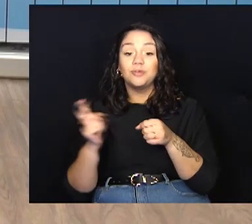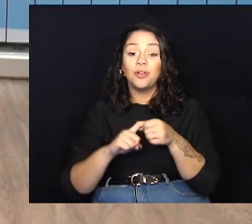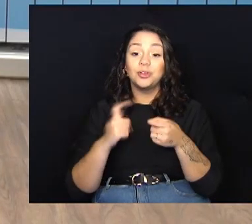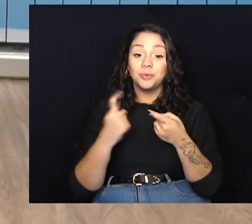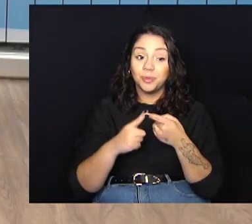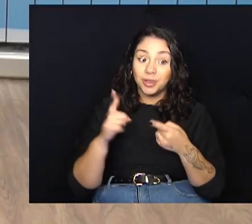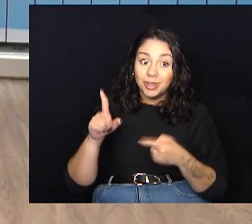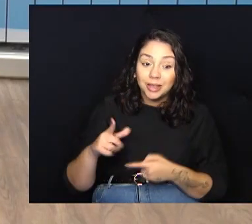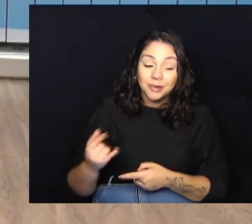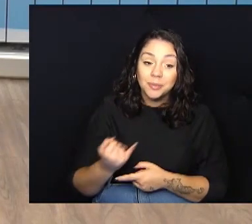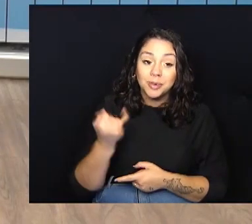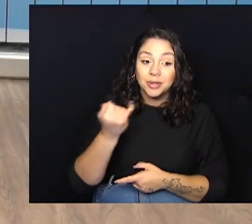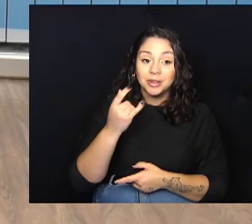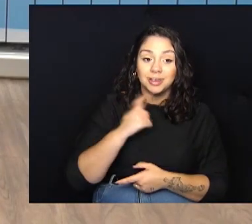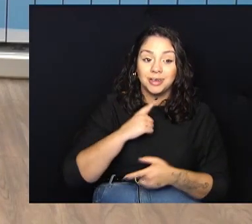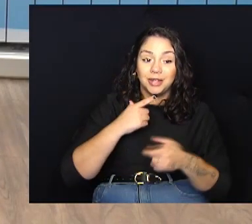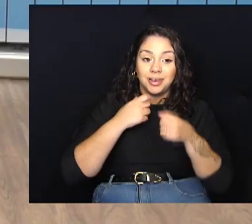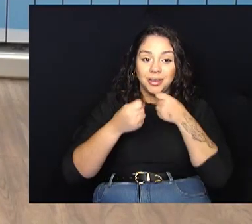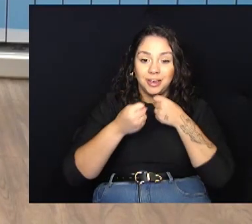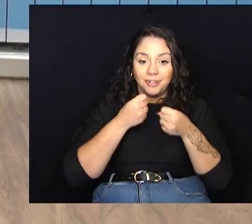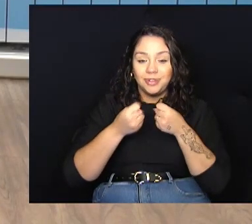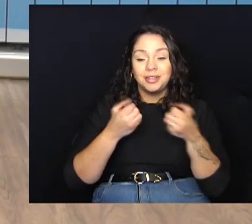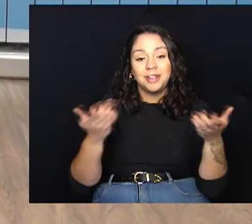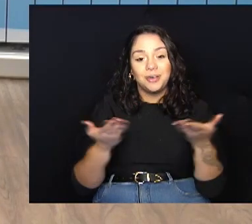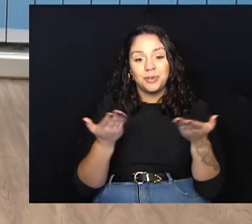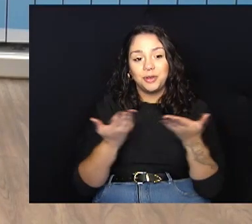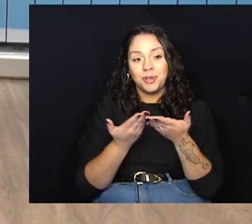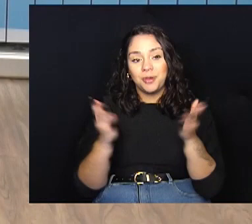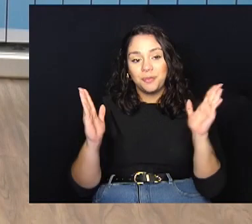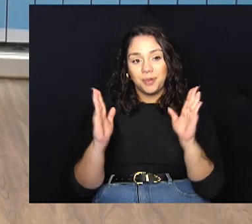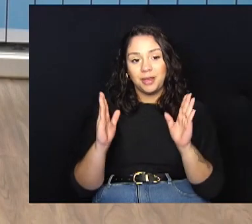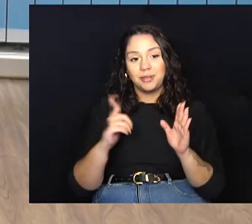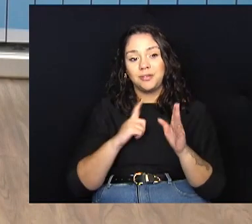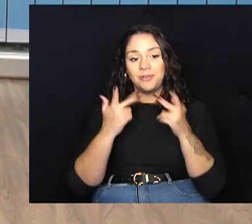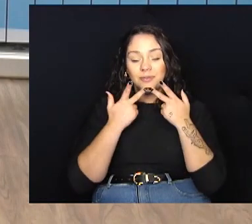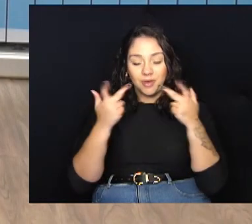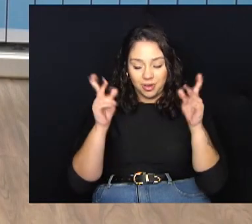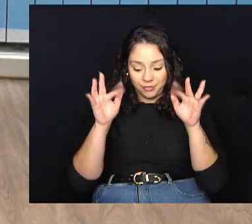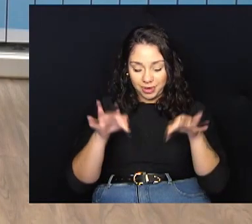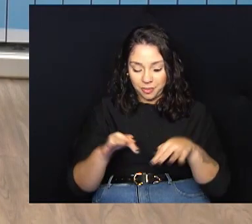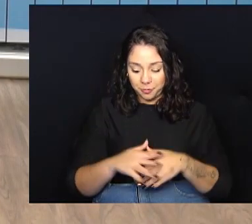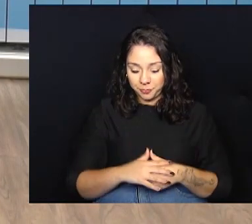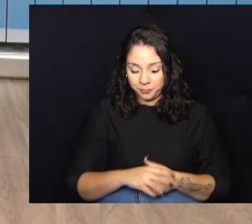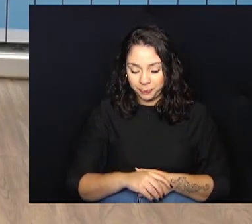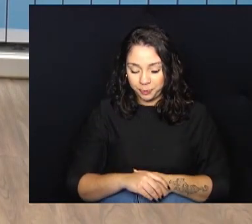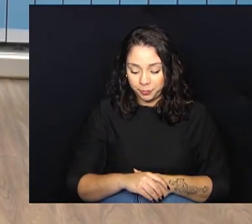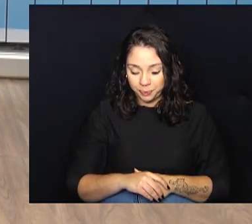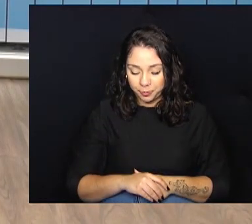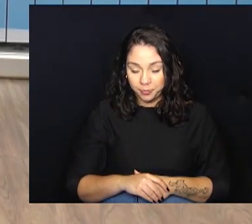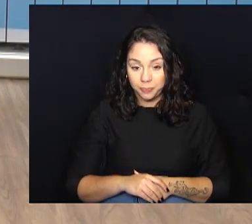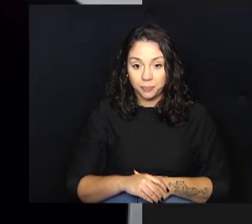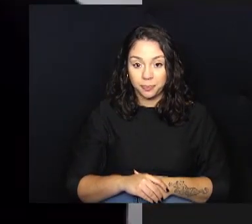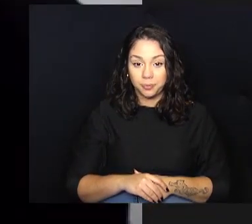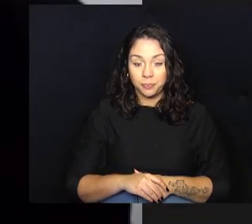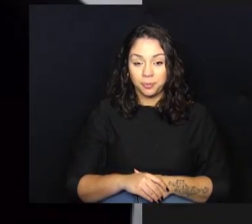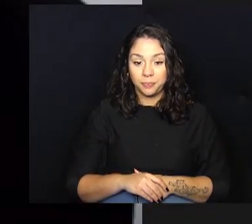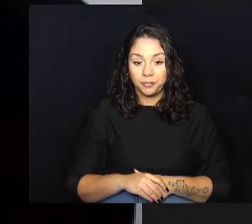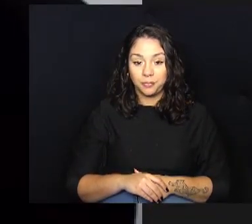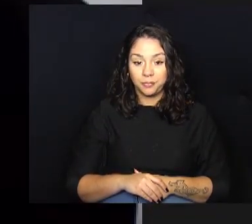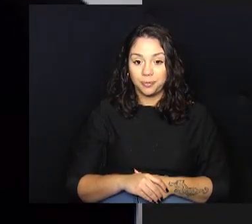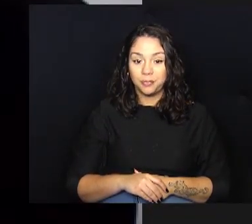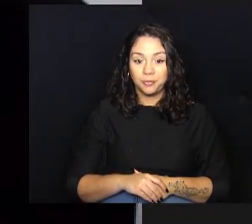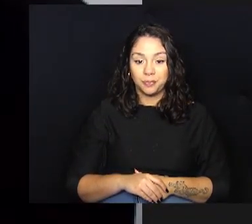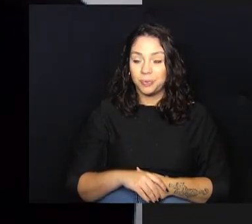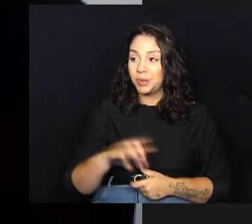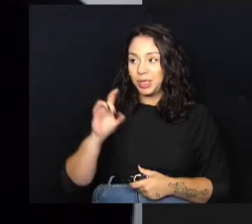essa nossa entrevista e fica aberta aí para suas considerações finais Quero Agradecer